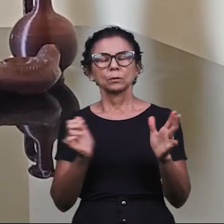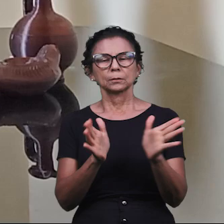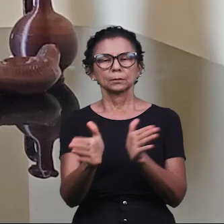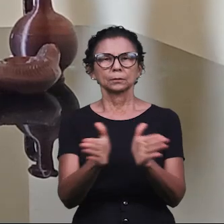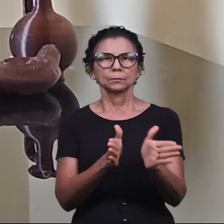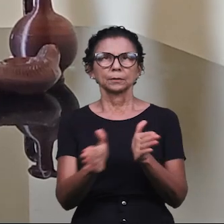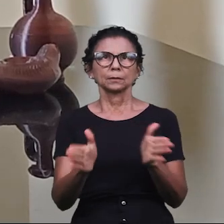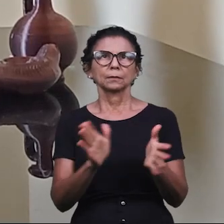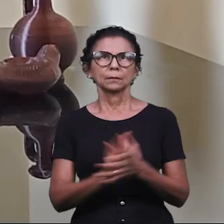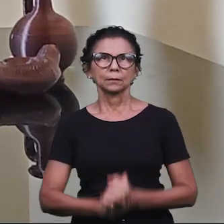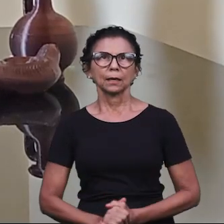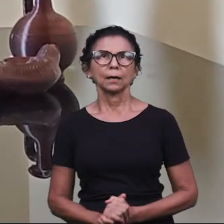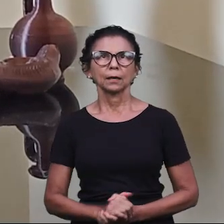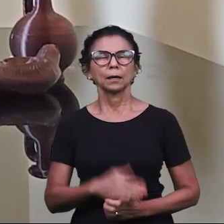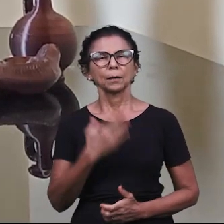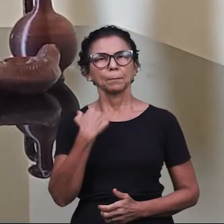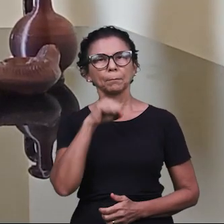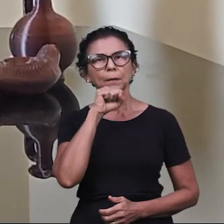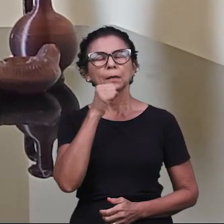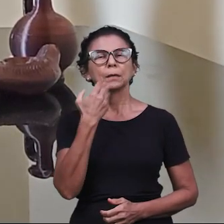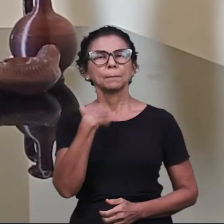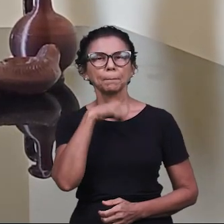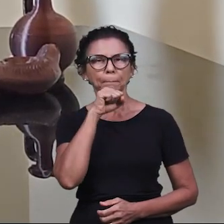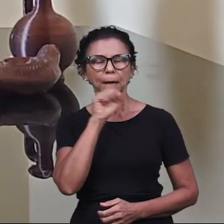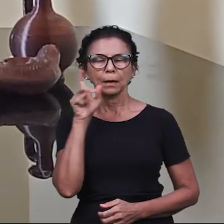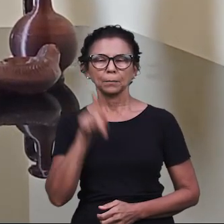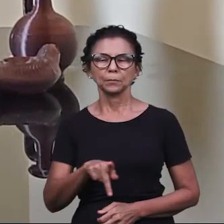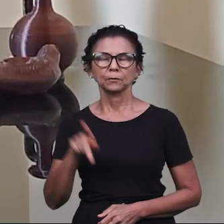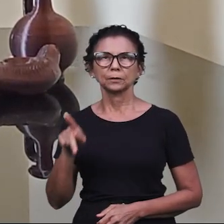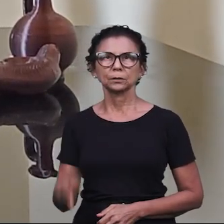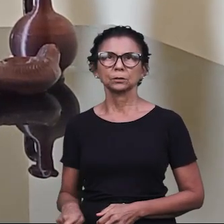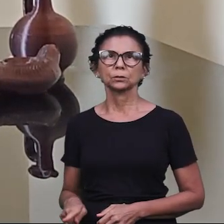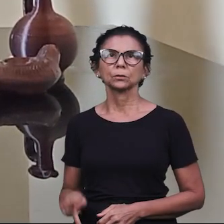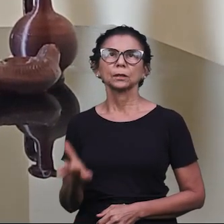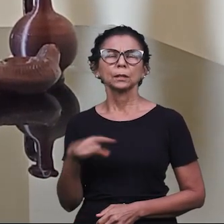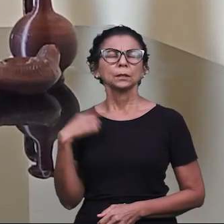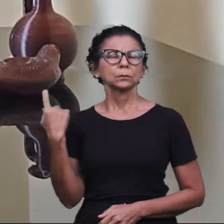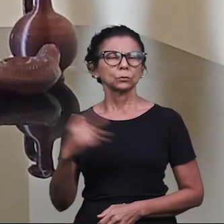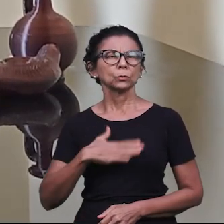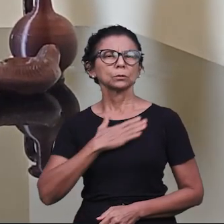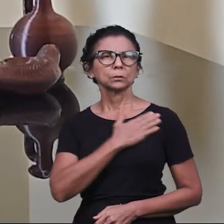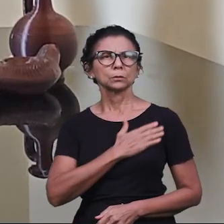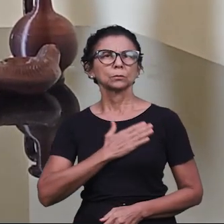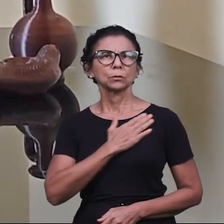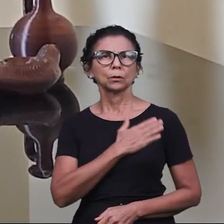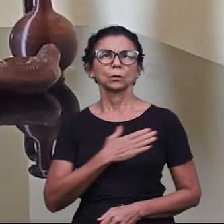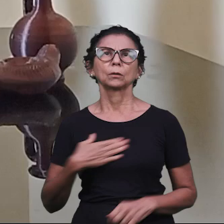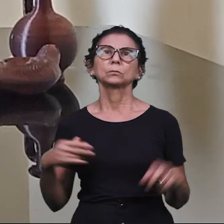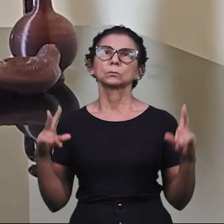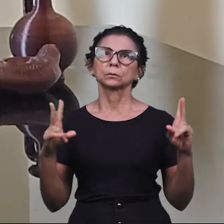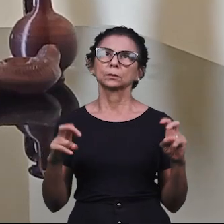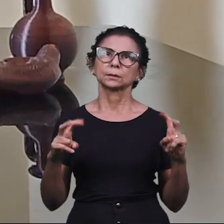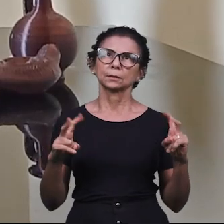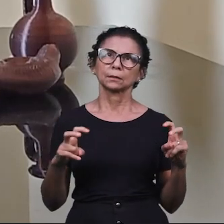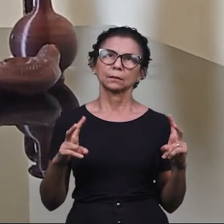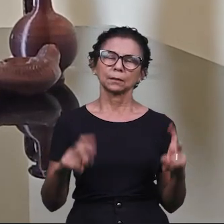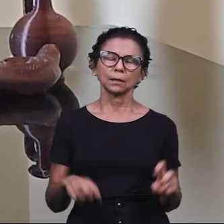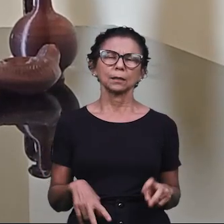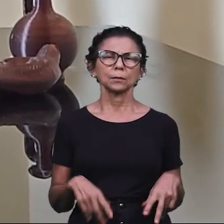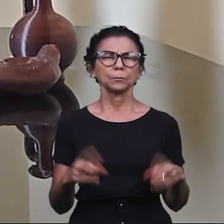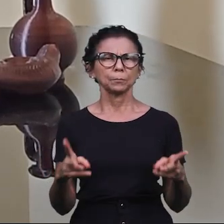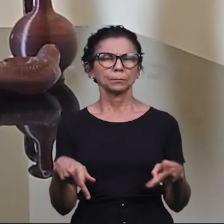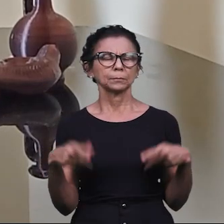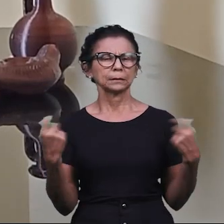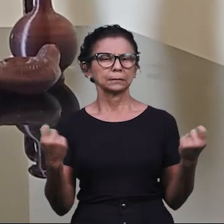acessibilidade e para pais, professores e todos aqueles, né, que gostam desse tema, que têm